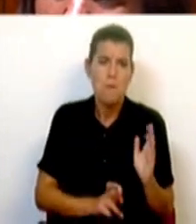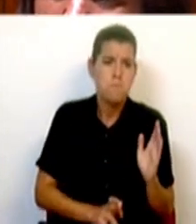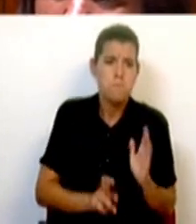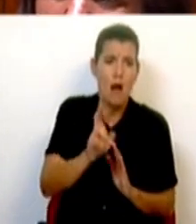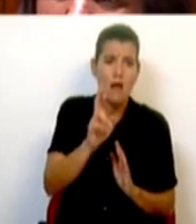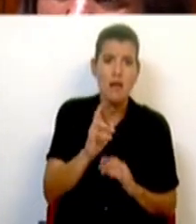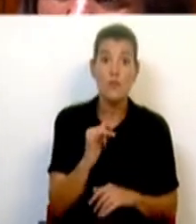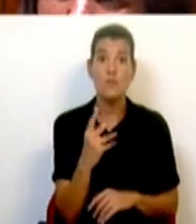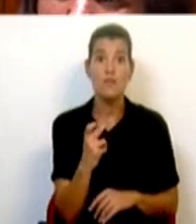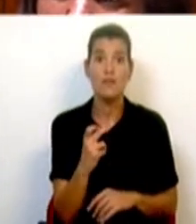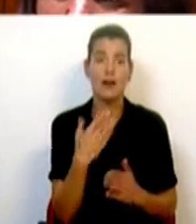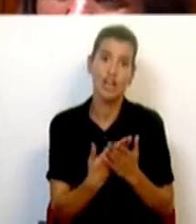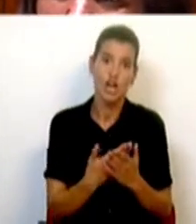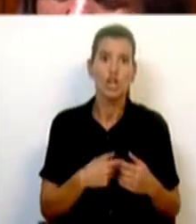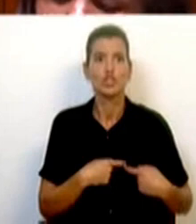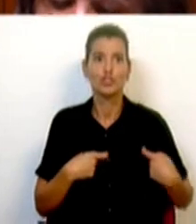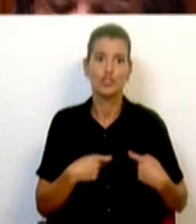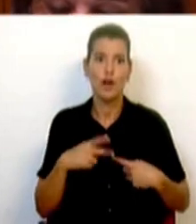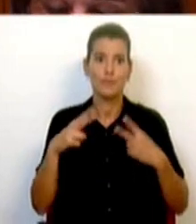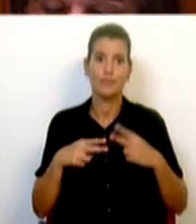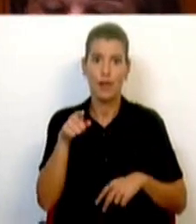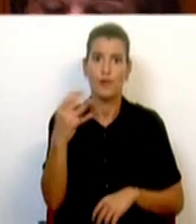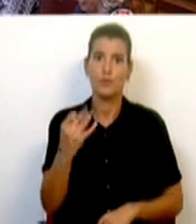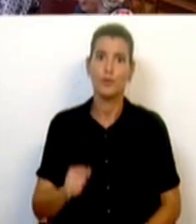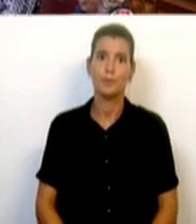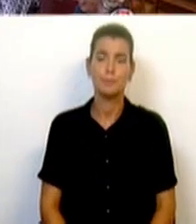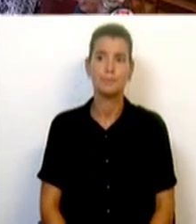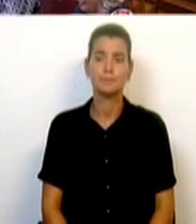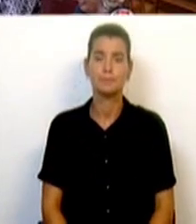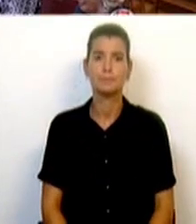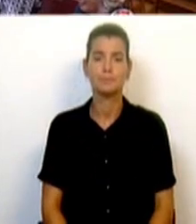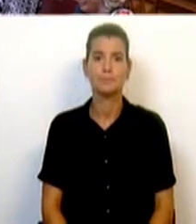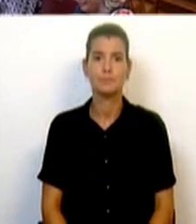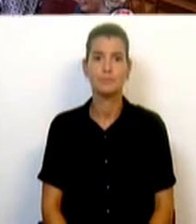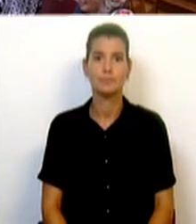do IVA. Foi esse o choque fiscal do Dr. Durão Barroso.